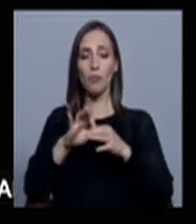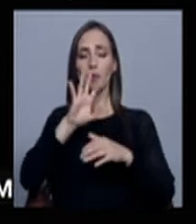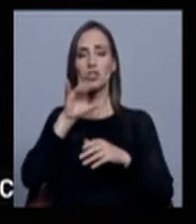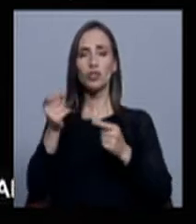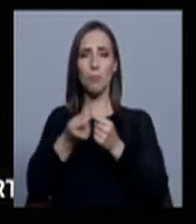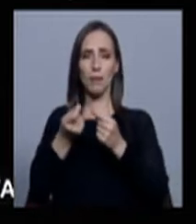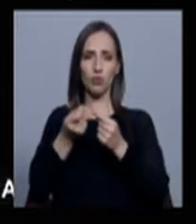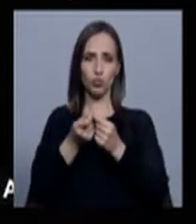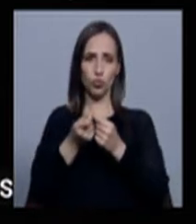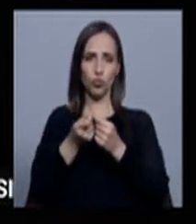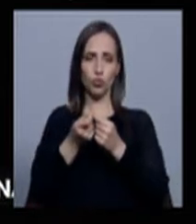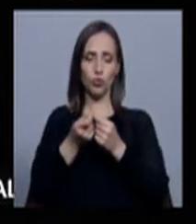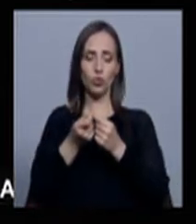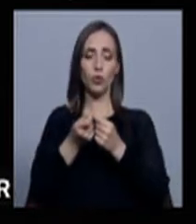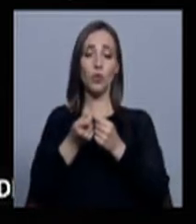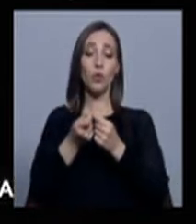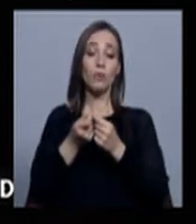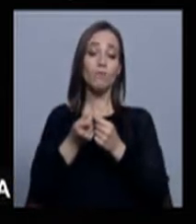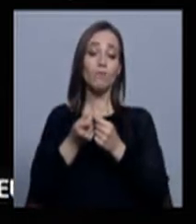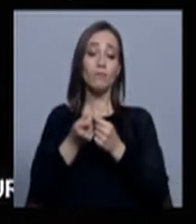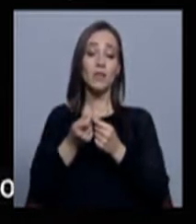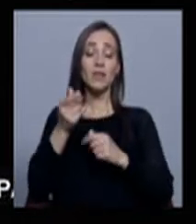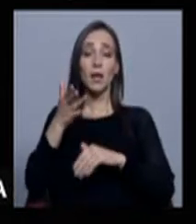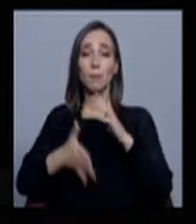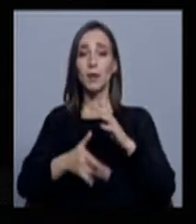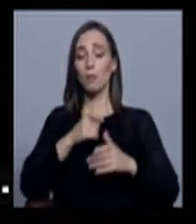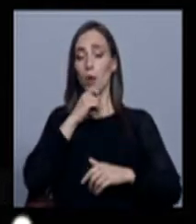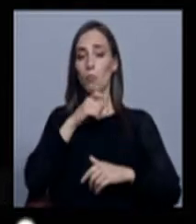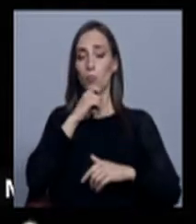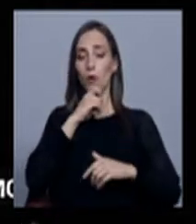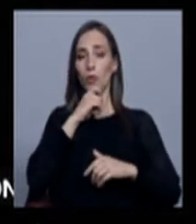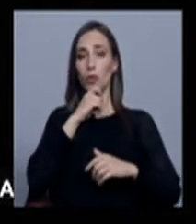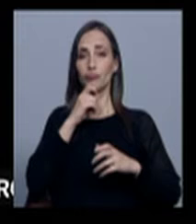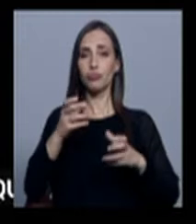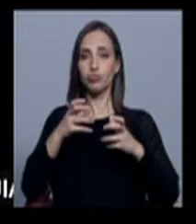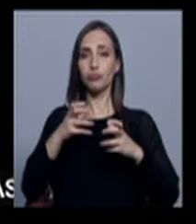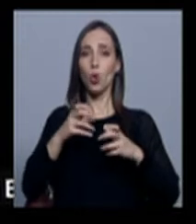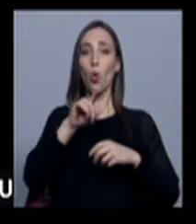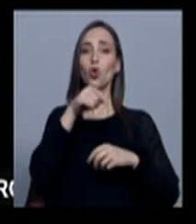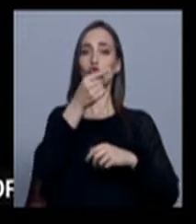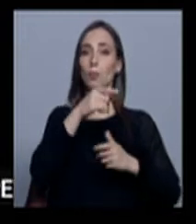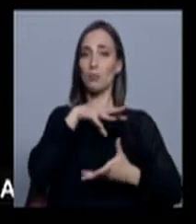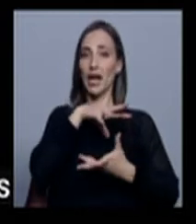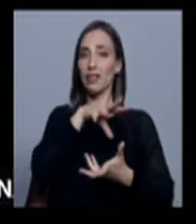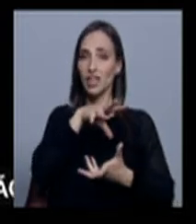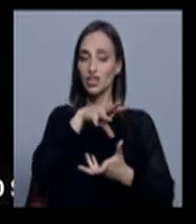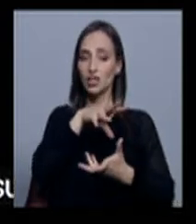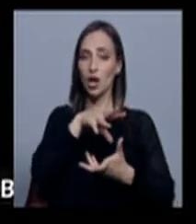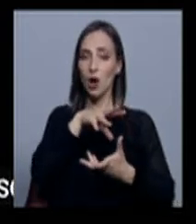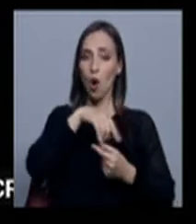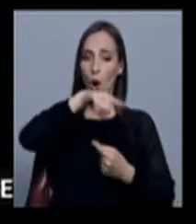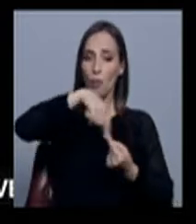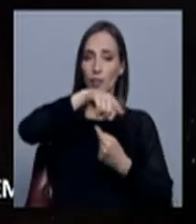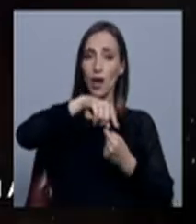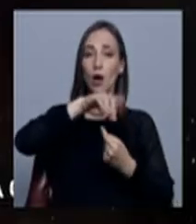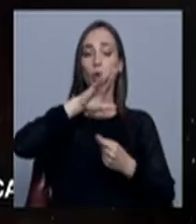sistema solar, a certa altura entrou em ressonância orbital com outros planetas. E isso fez com que se fosse deslocado,